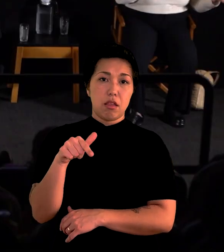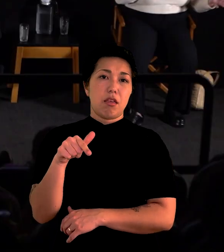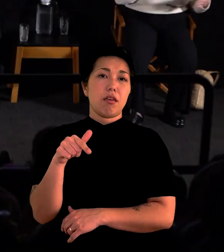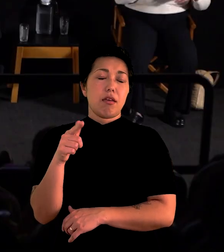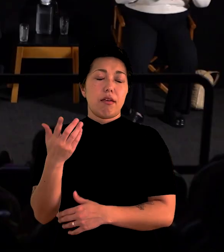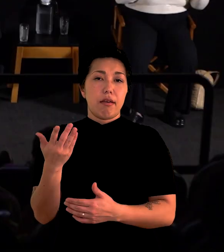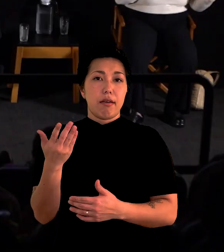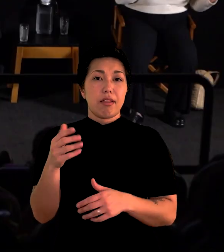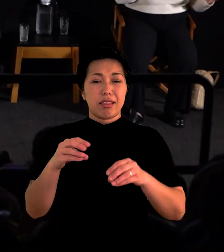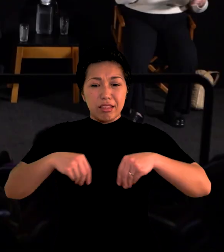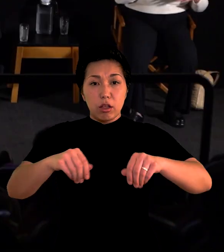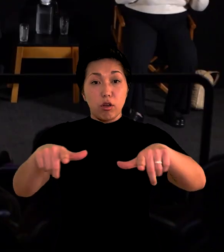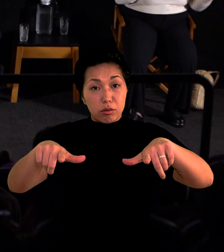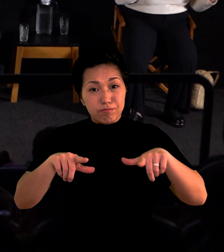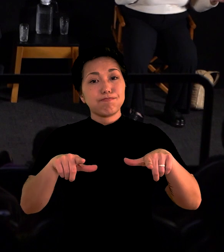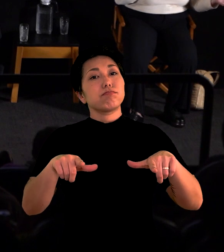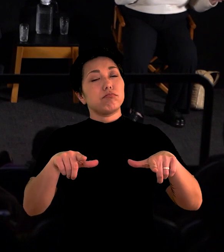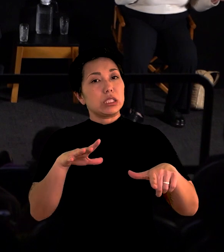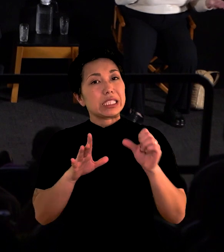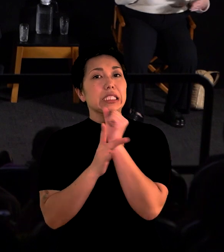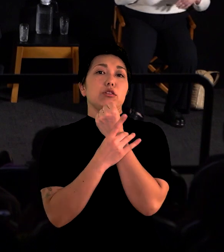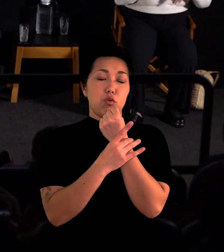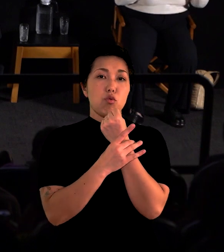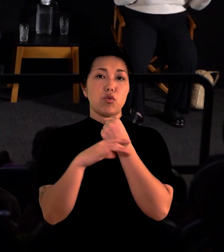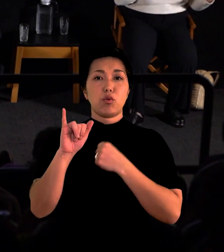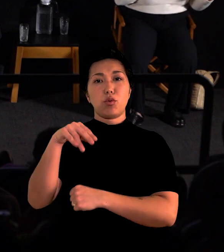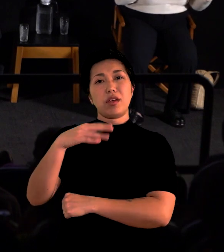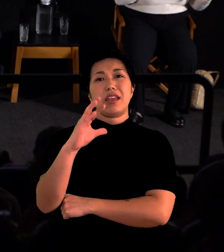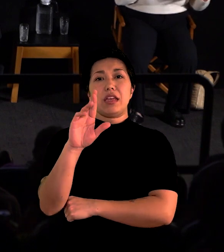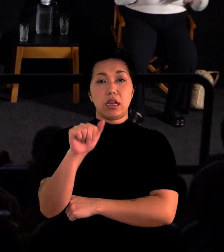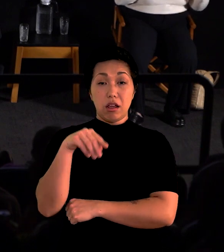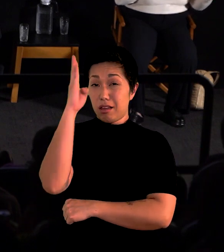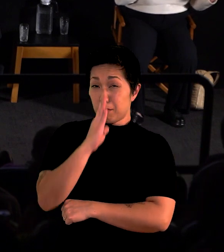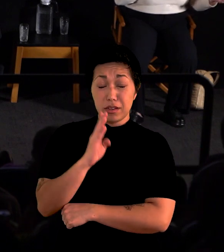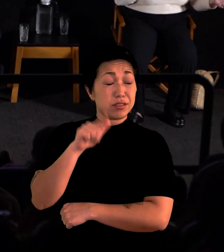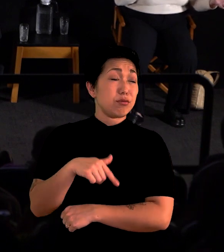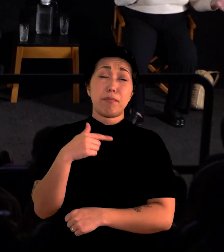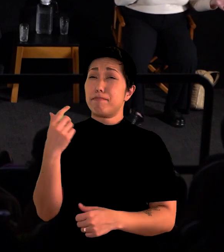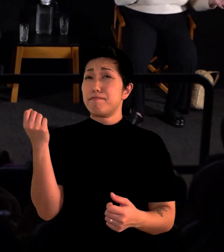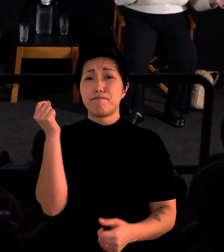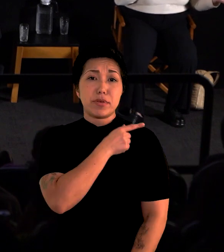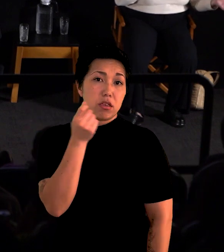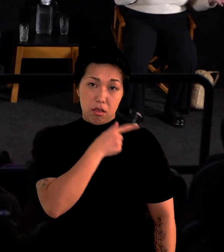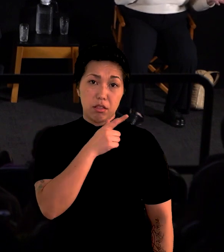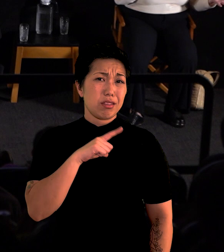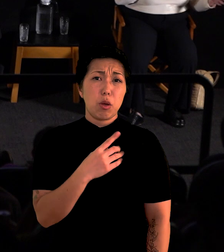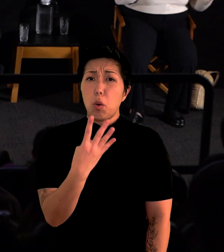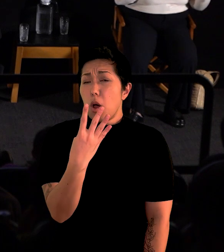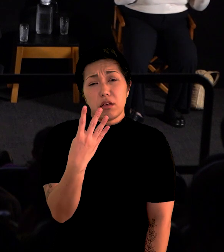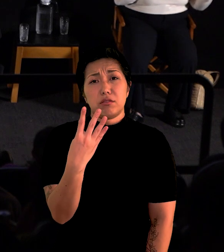homologados pelo INCRA no Brasil é uma brincadeira, uma falácia. Você tem, acho que, menos de 4% de